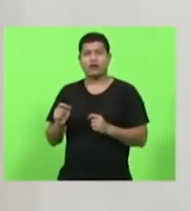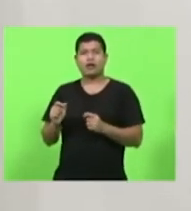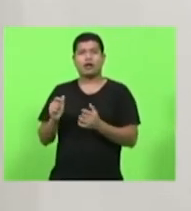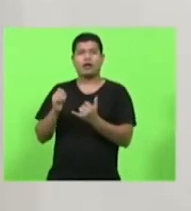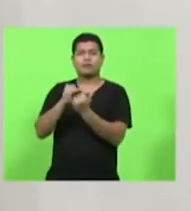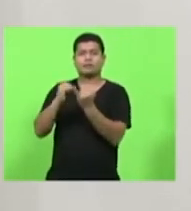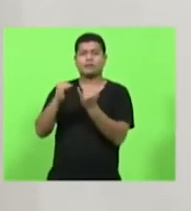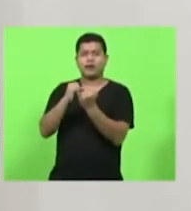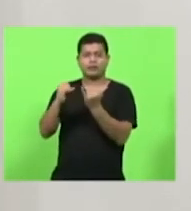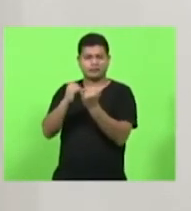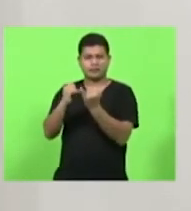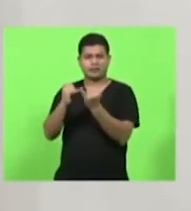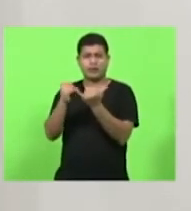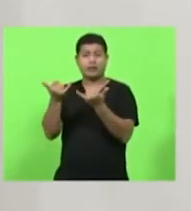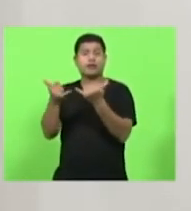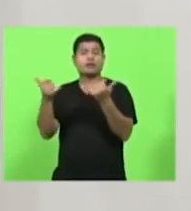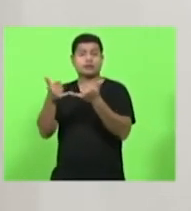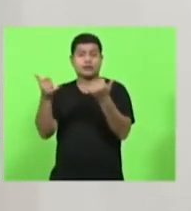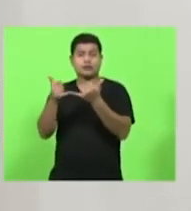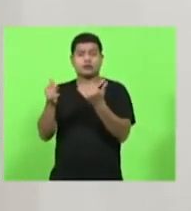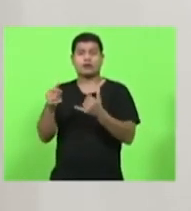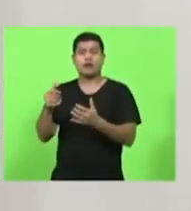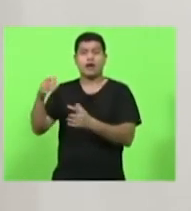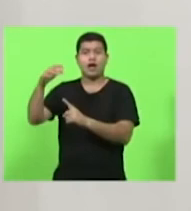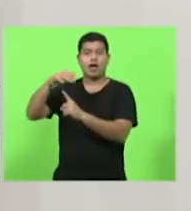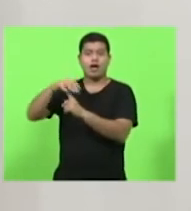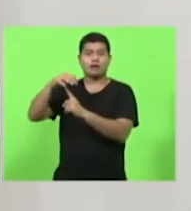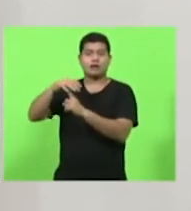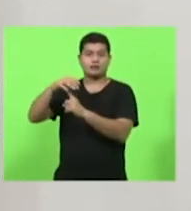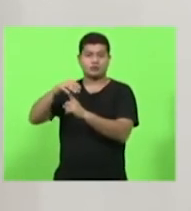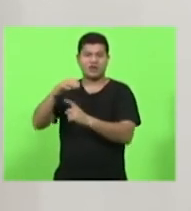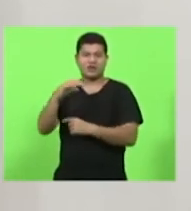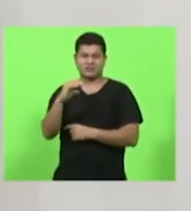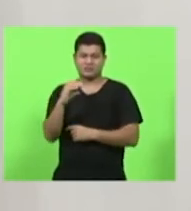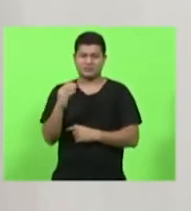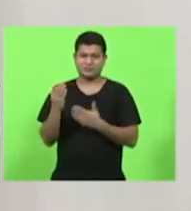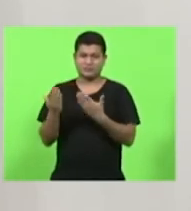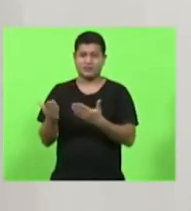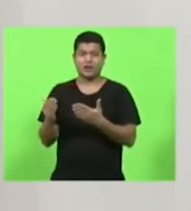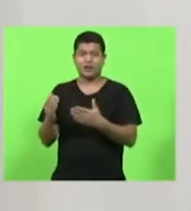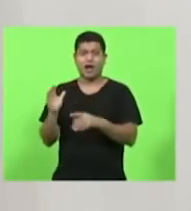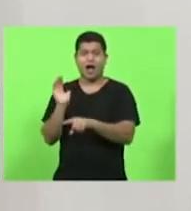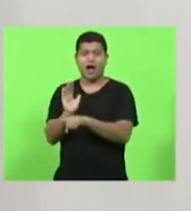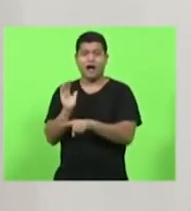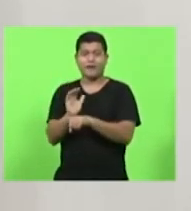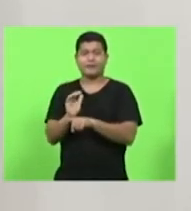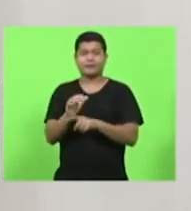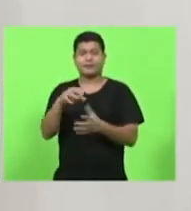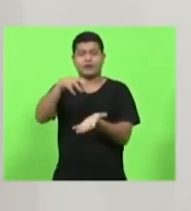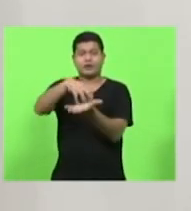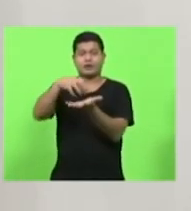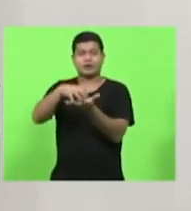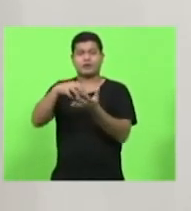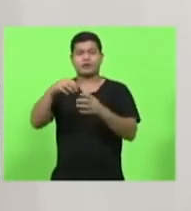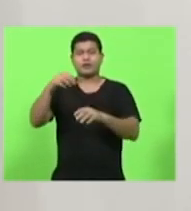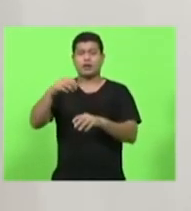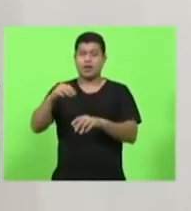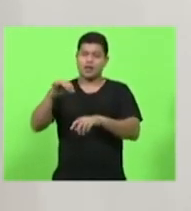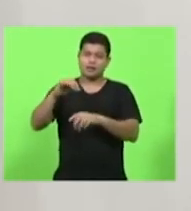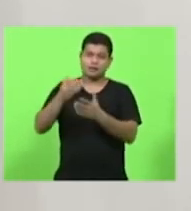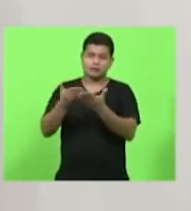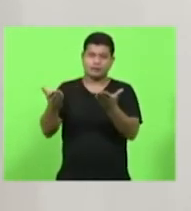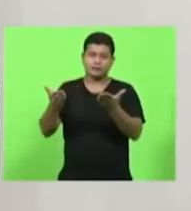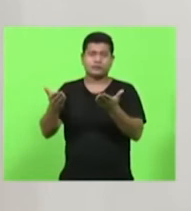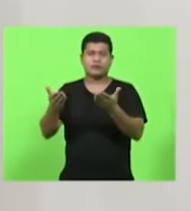da Copel, que alimenta o centro da cidade e os bairros, e parte da energia que abastece a